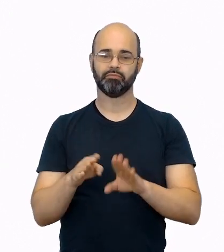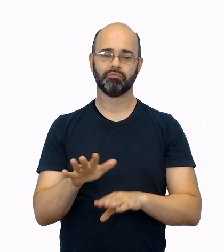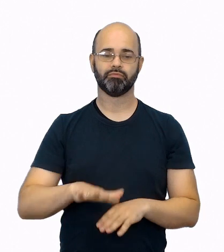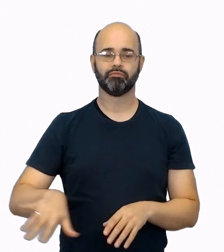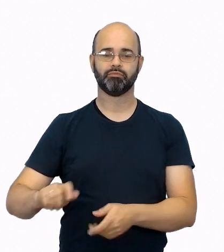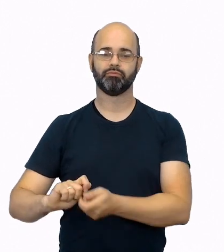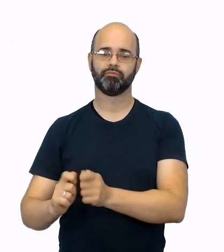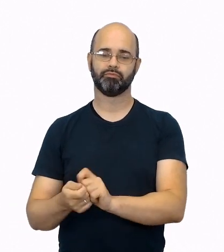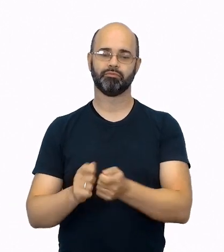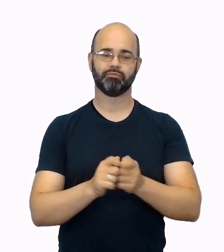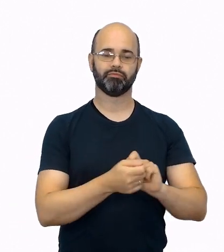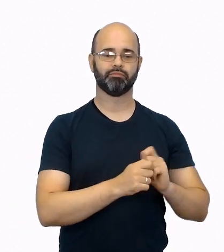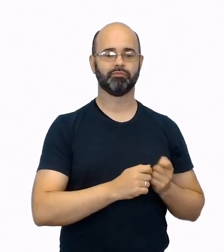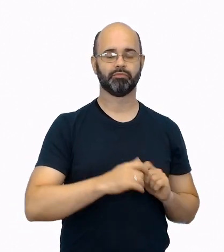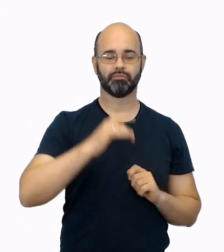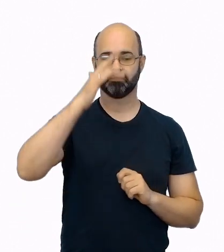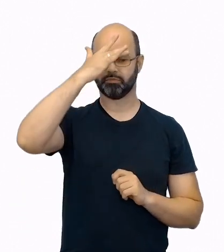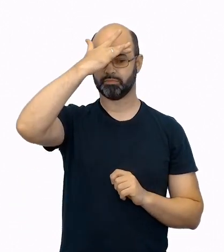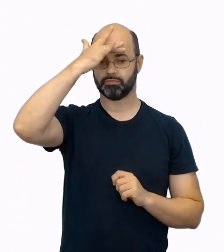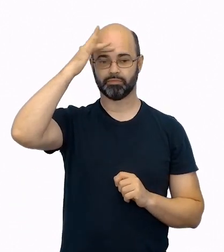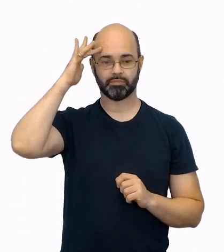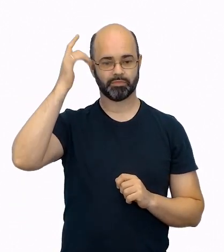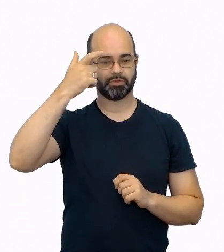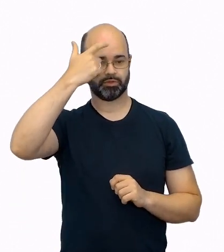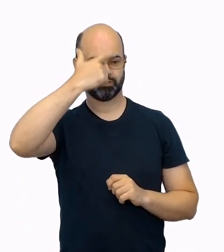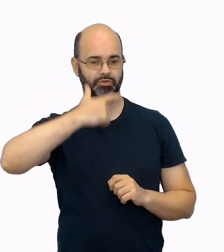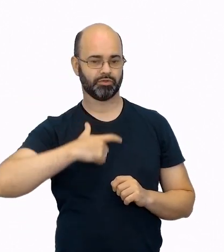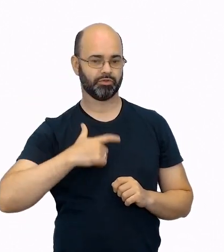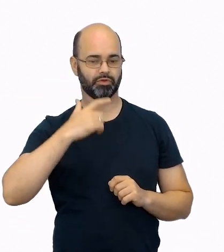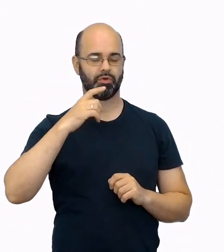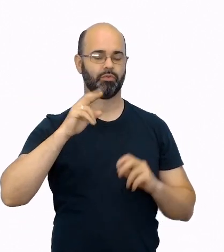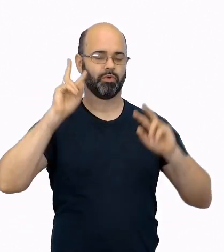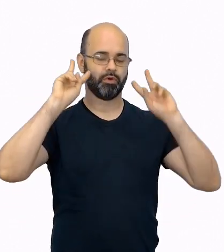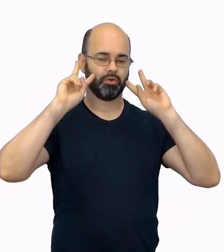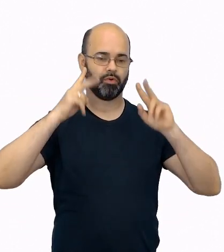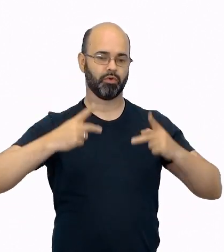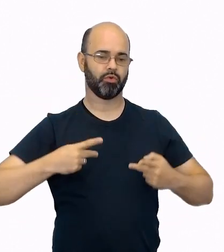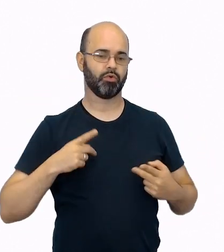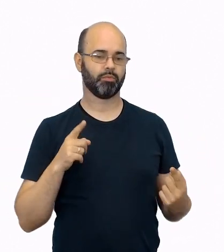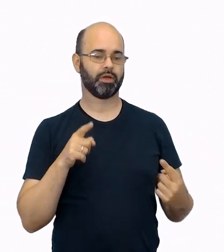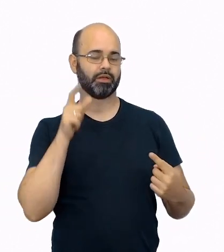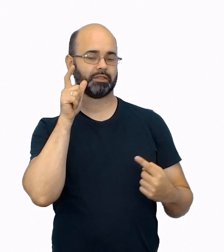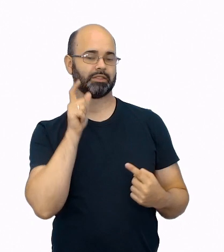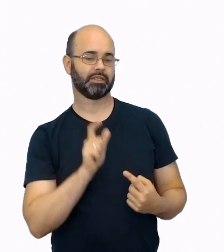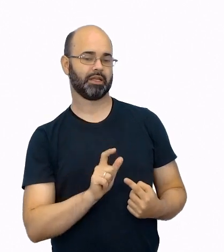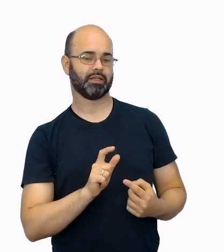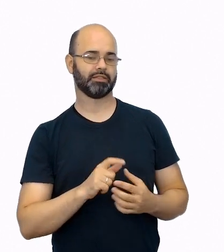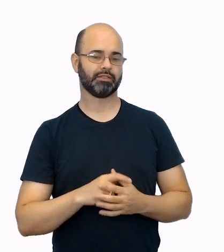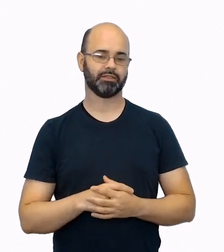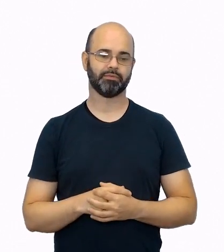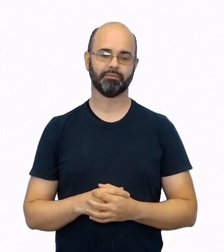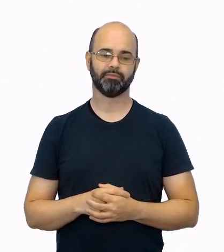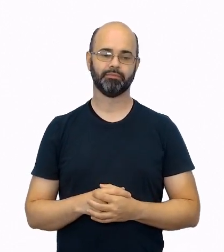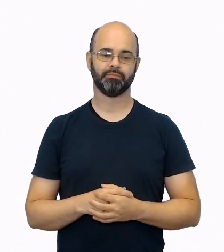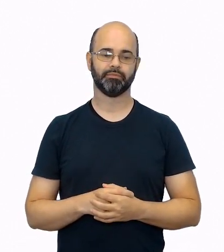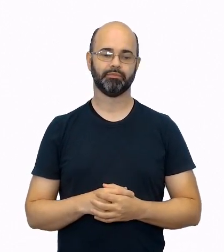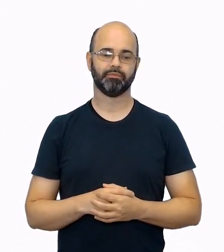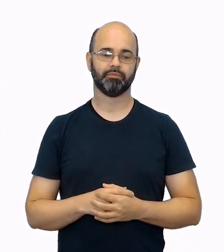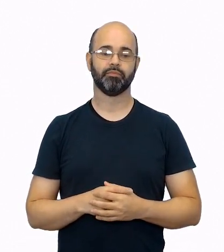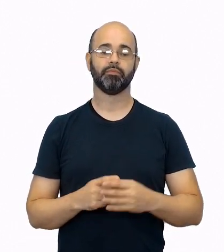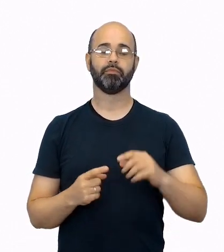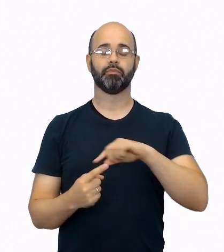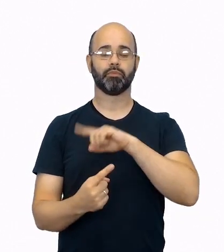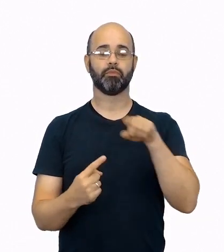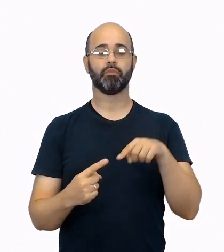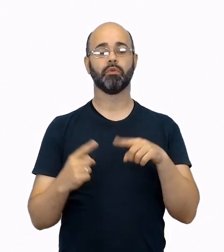aos interesses da espécie humana. E os objetos de conhecimento estão relacionados, né, ao futuro da